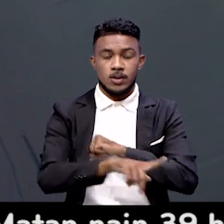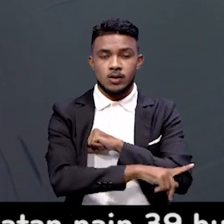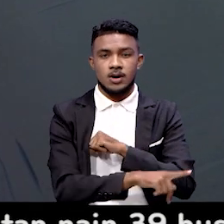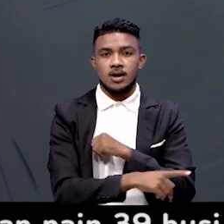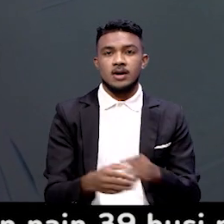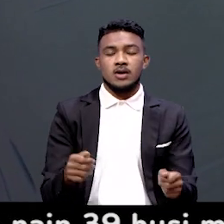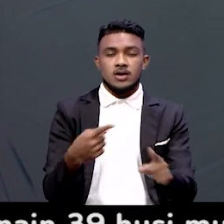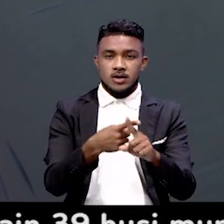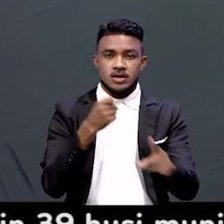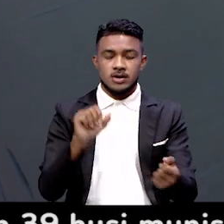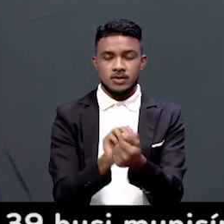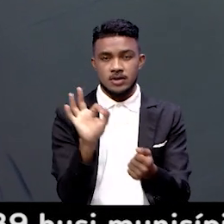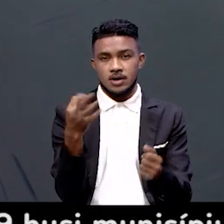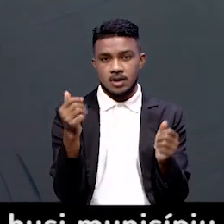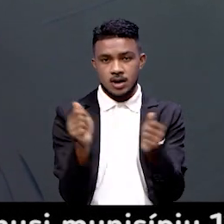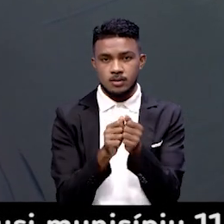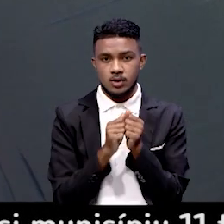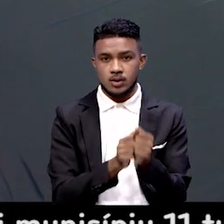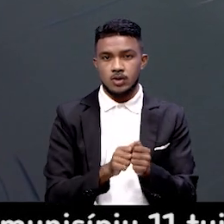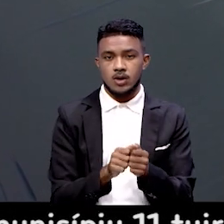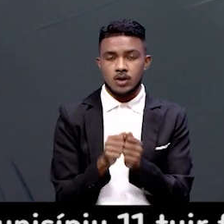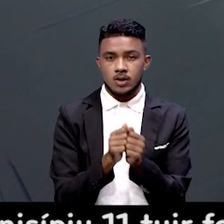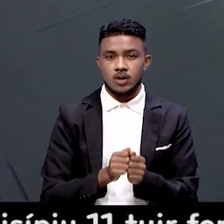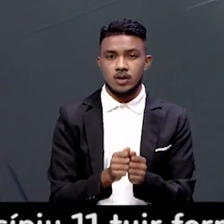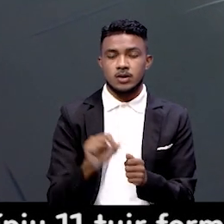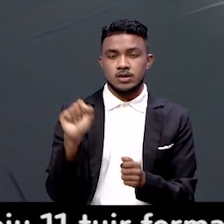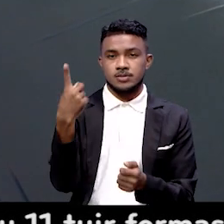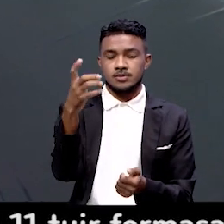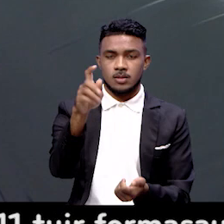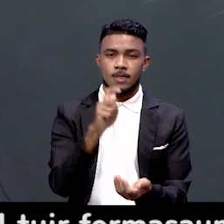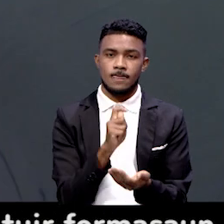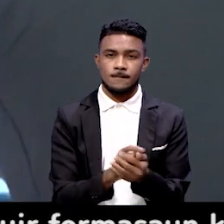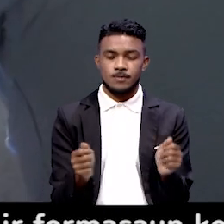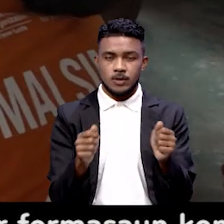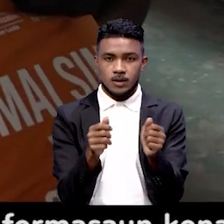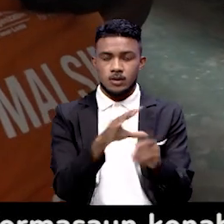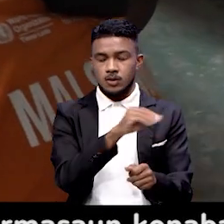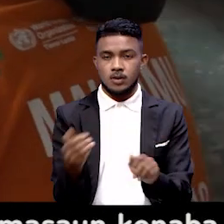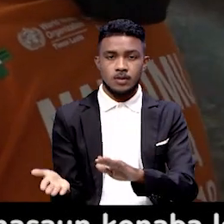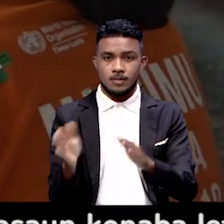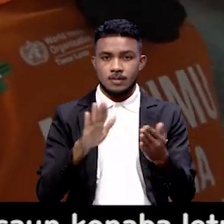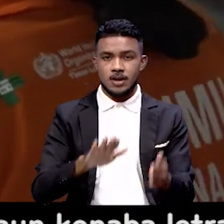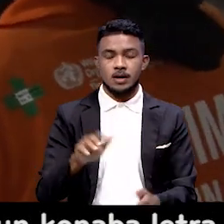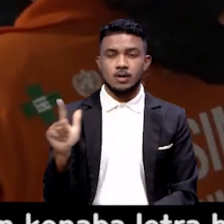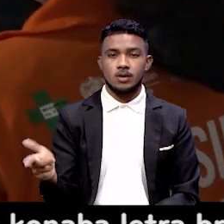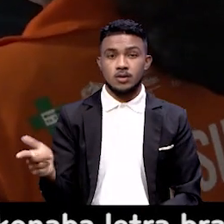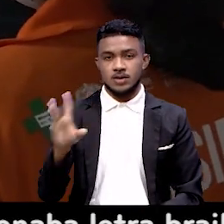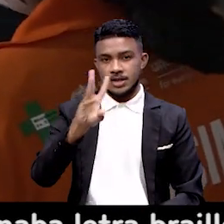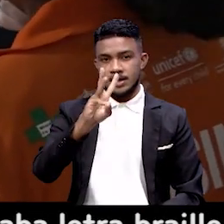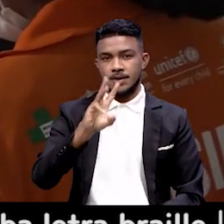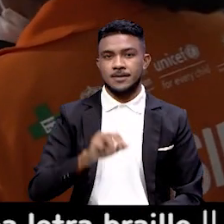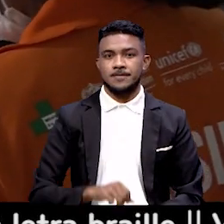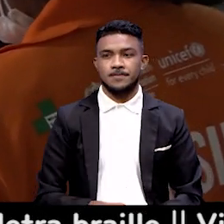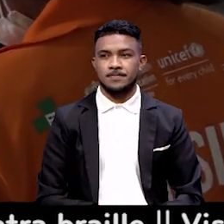confirmado COVID-19 hamutuk liurium sanulu resenida no mate na enruanulu resenen. Laura da Cruz, Lamberto da